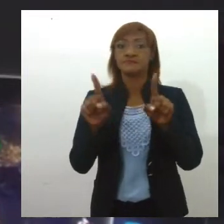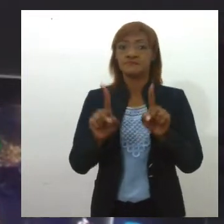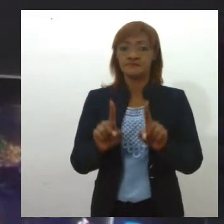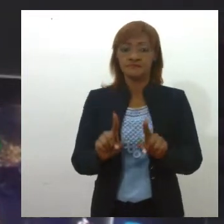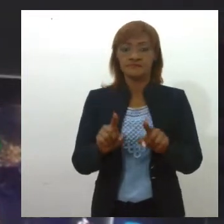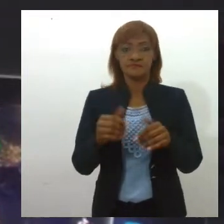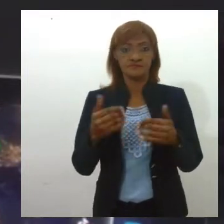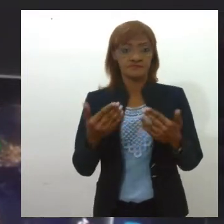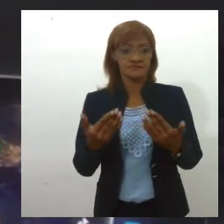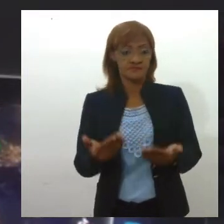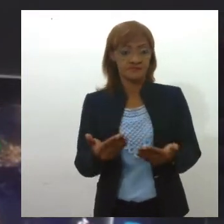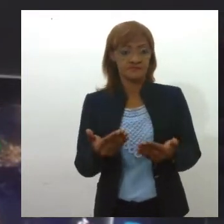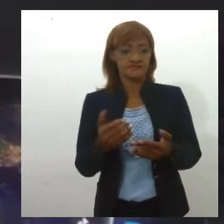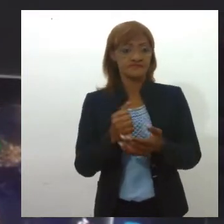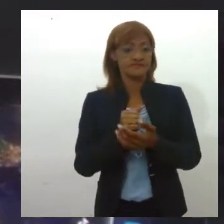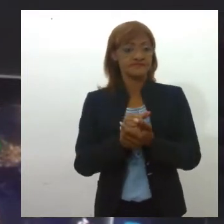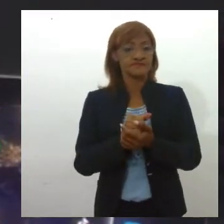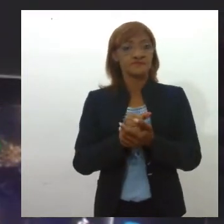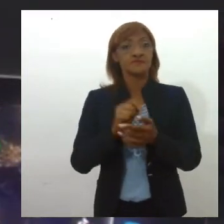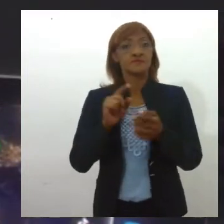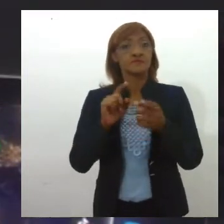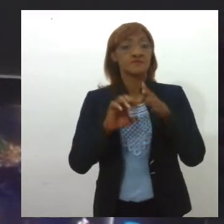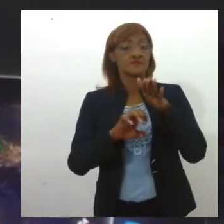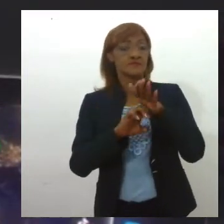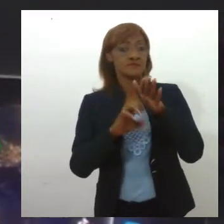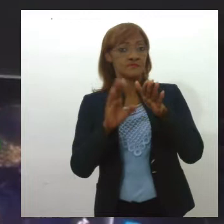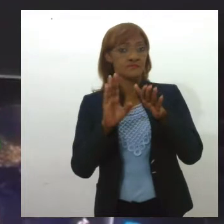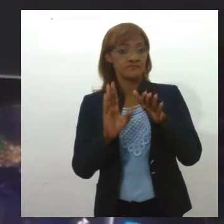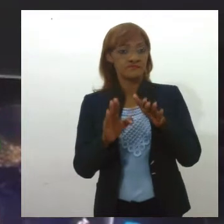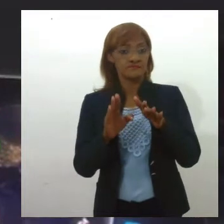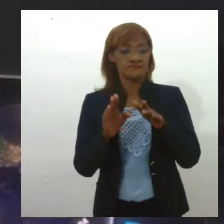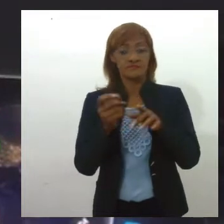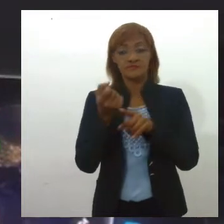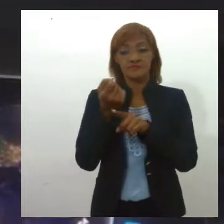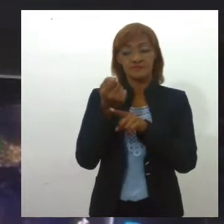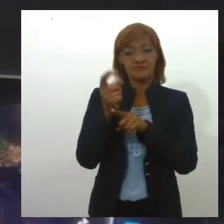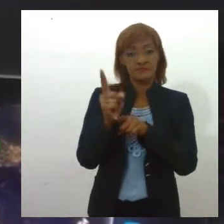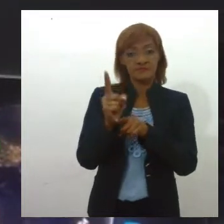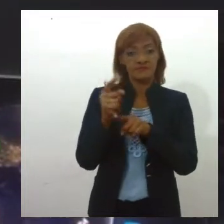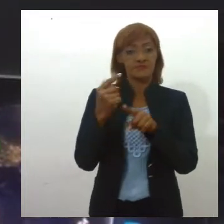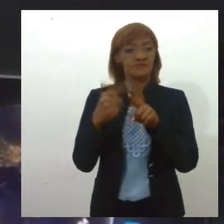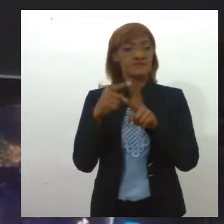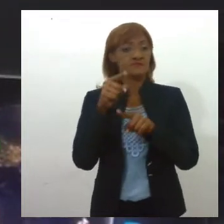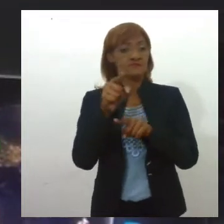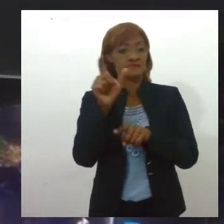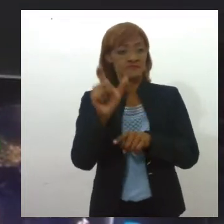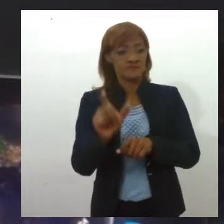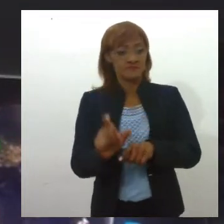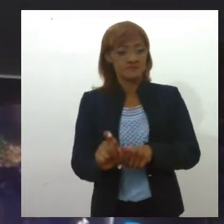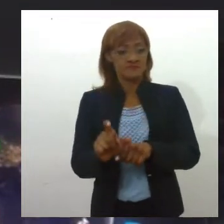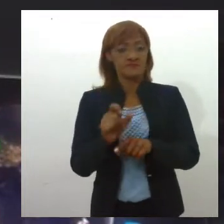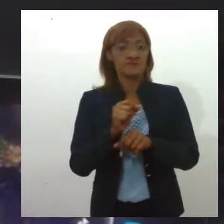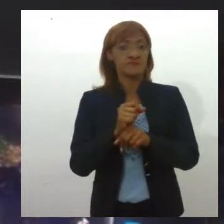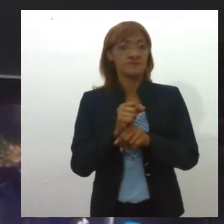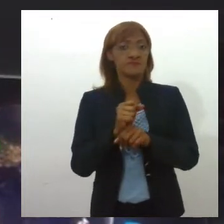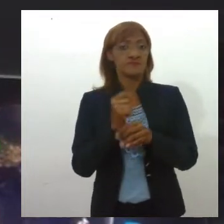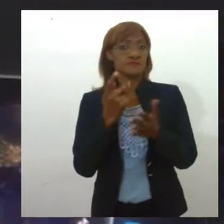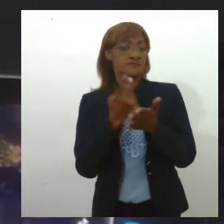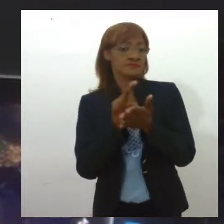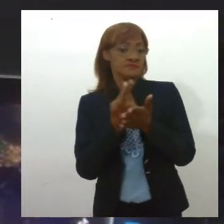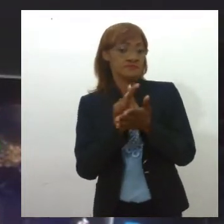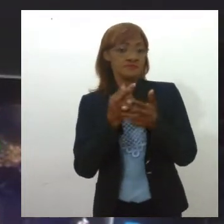empregador decide demitir o empregado por justa causa, porque o empregado cometeu